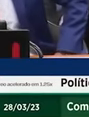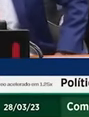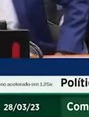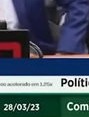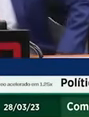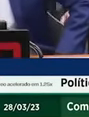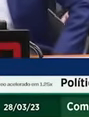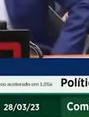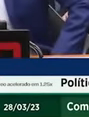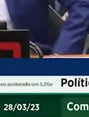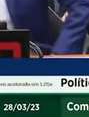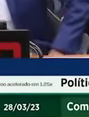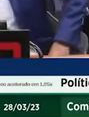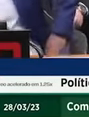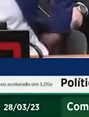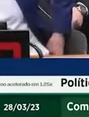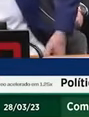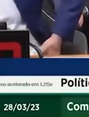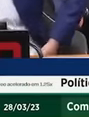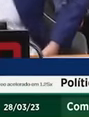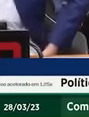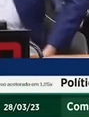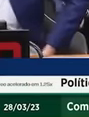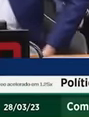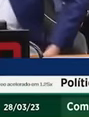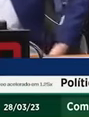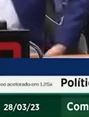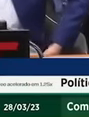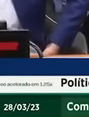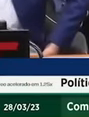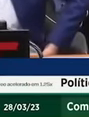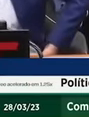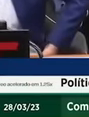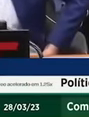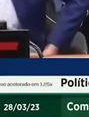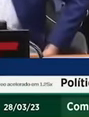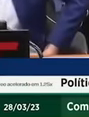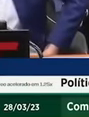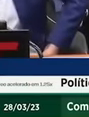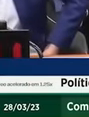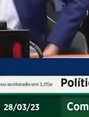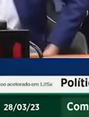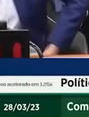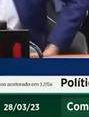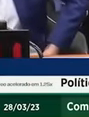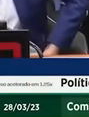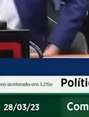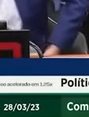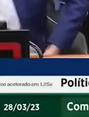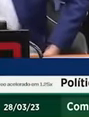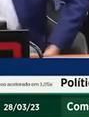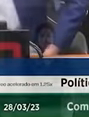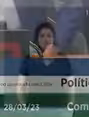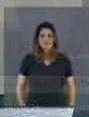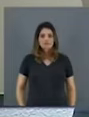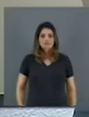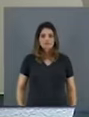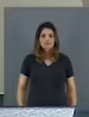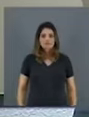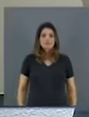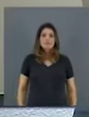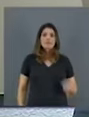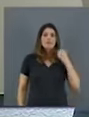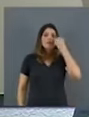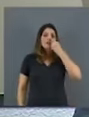É um piadista. E claro que, olhando nos seus olhos, eu vejo que o senhor sabe que a Terra é redonda. Ao